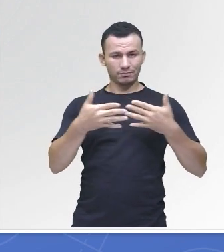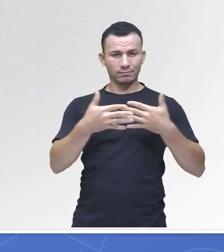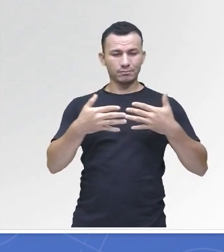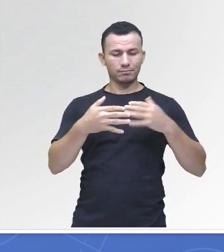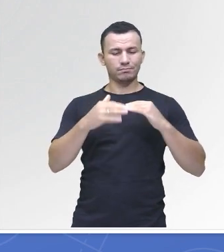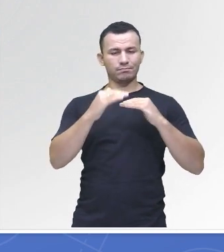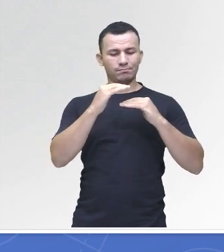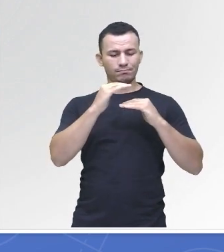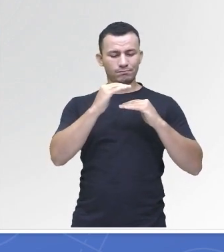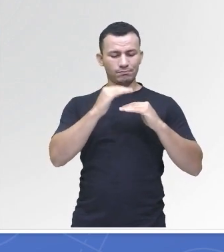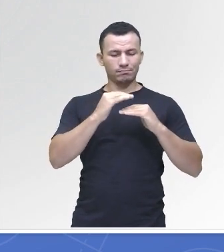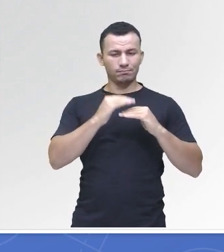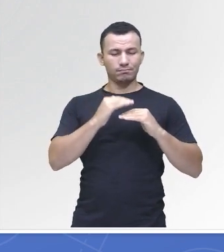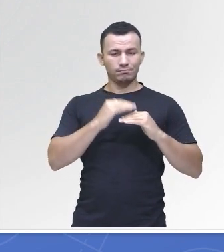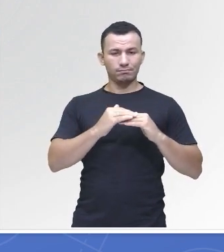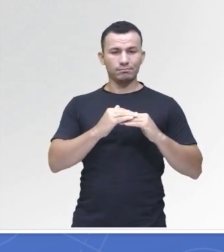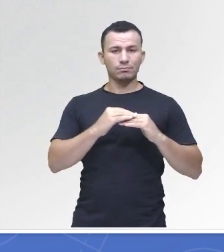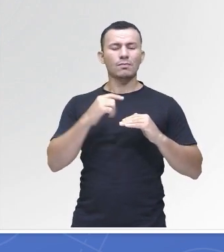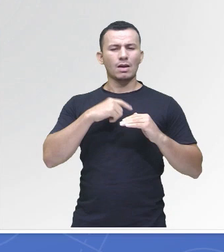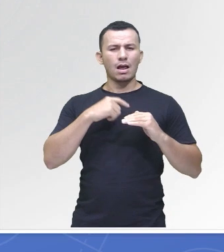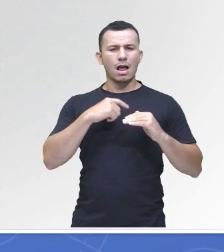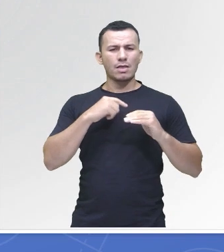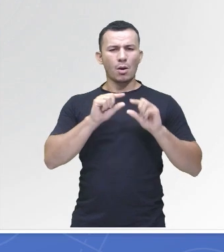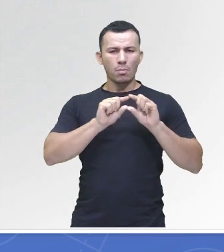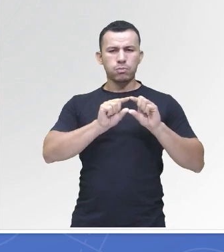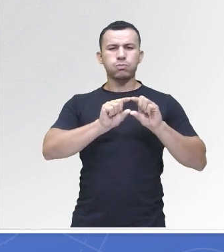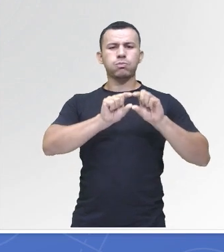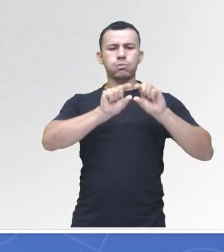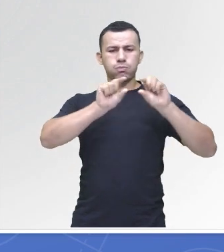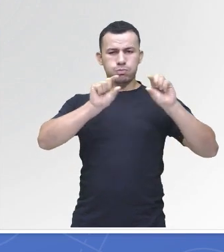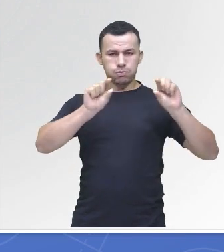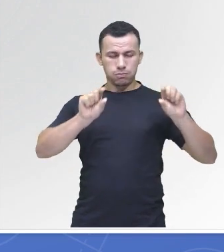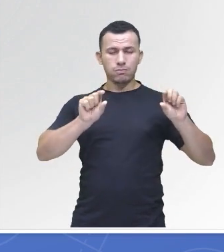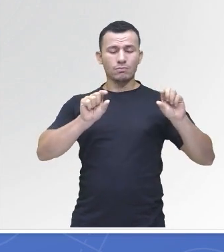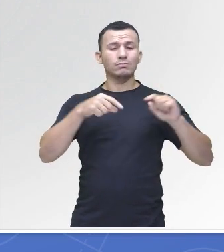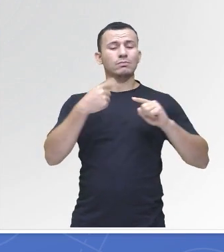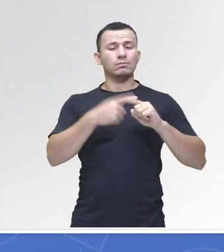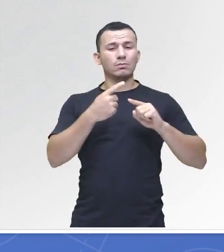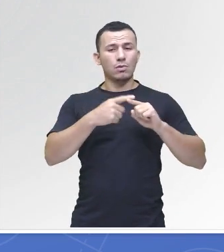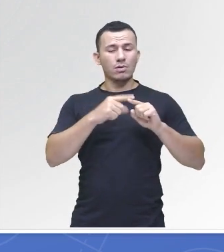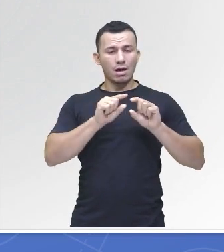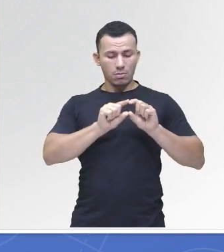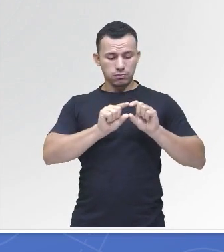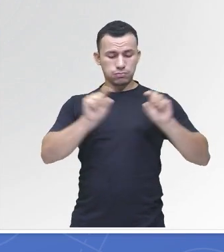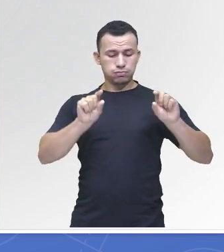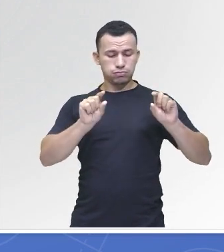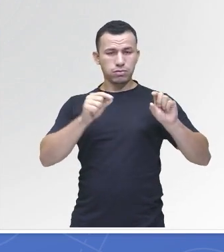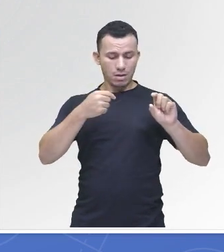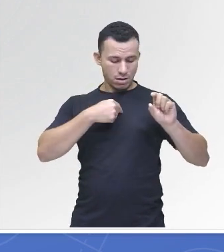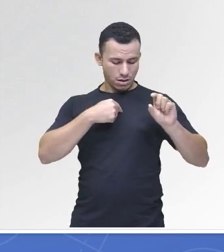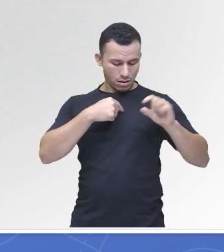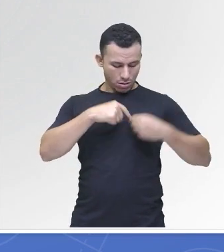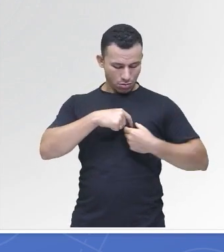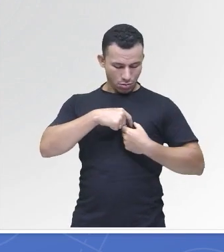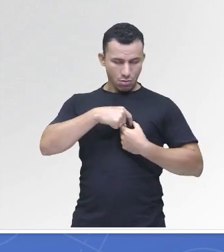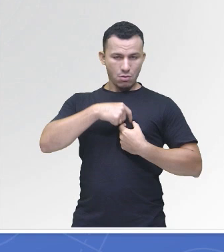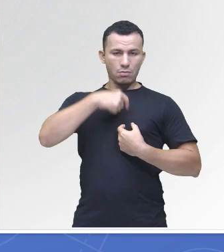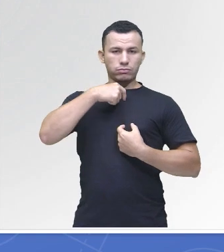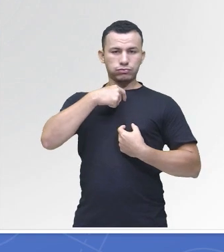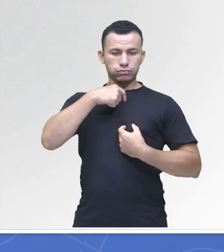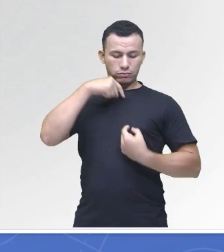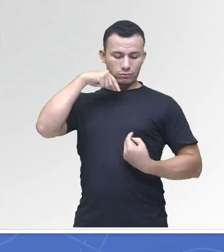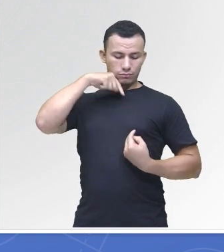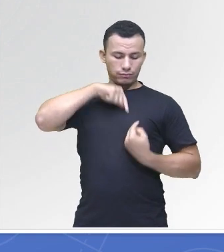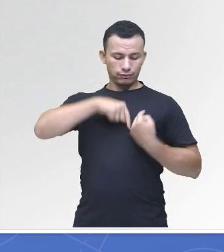vai ter um calibre maior, uma espessura maior, porque é na artéria que vem o sangue que vem do coração. Então,